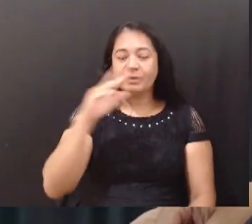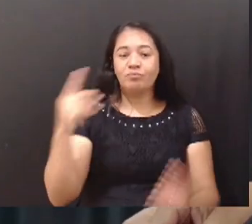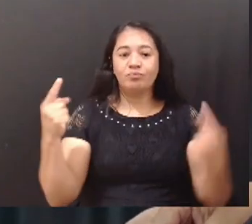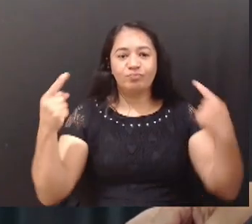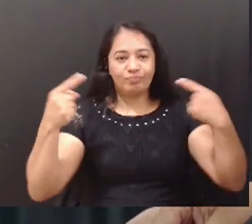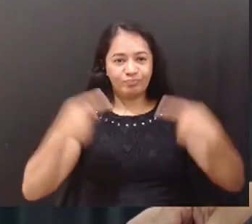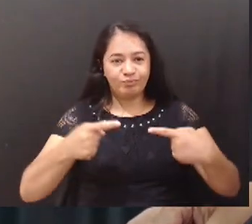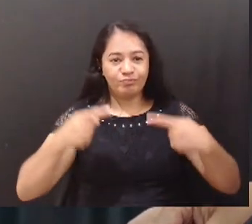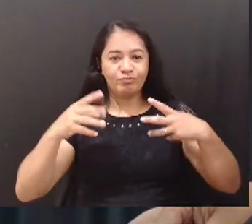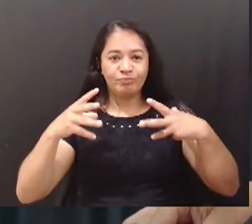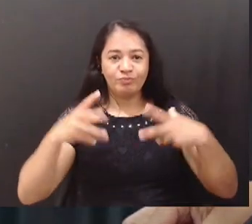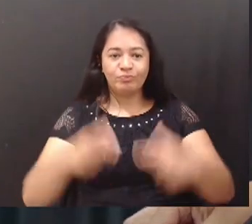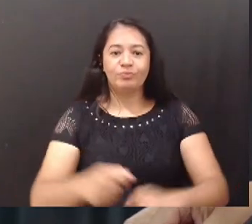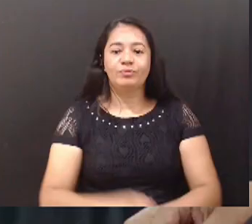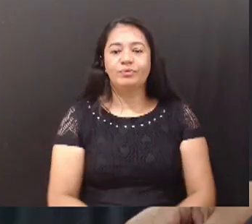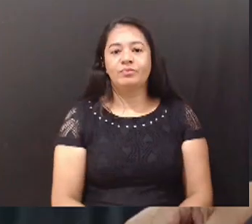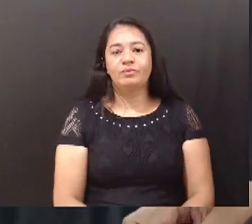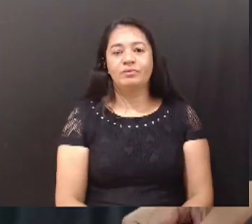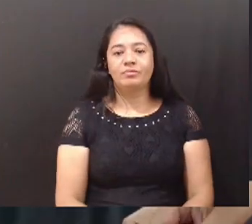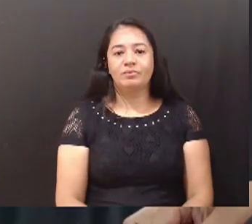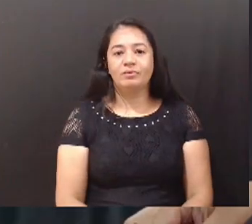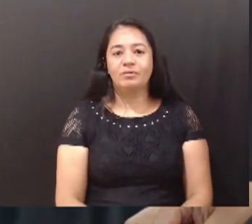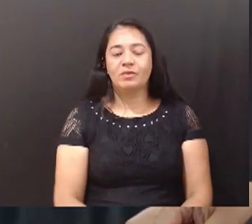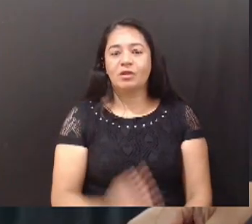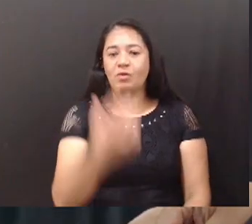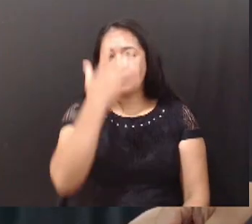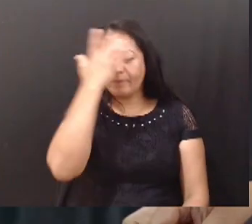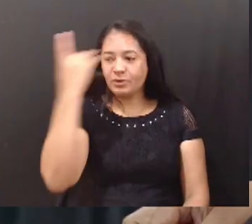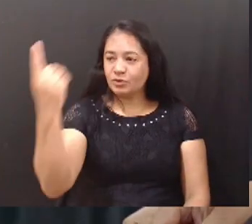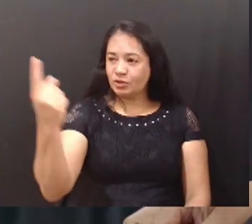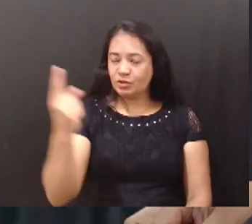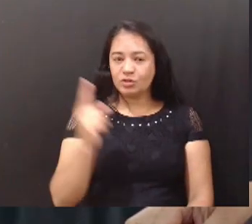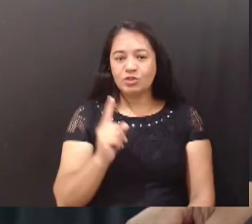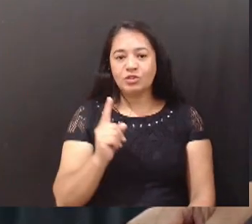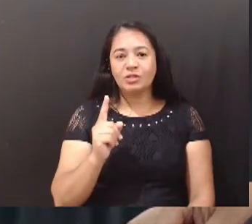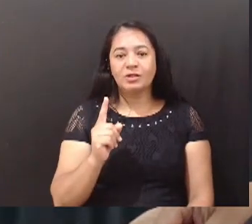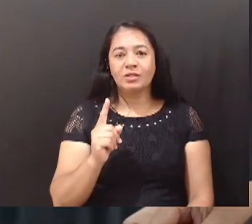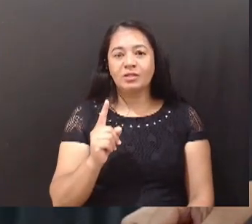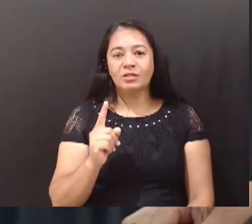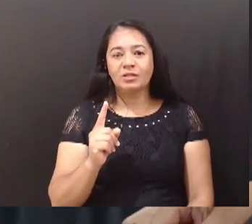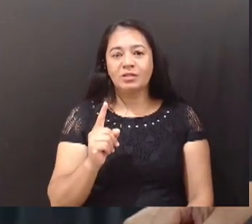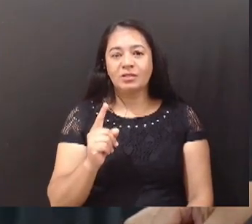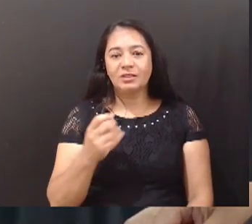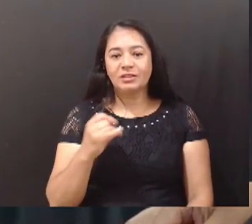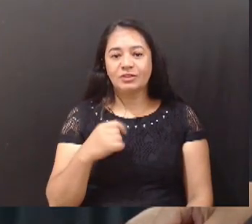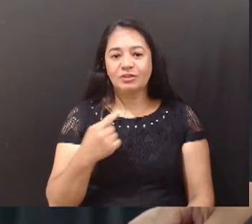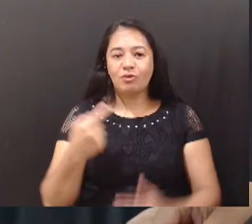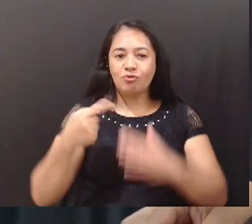todas. Não tem uma pessoa que chega no meu consultório que, se a gente cavar no fundo,